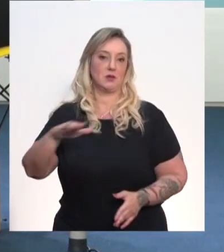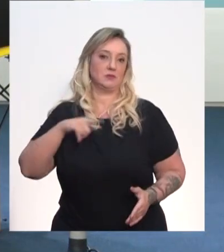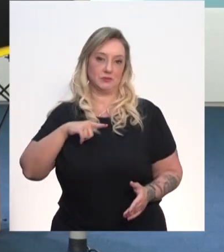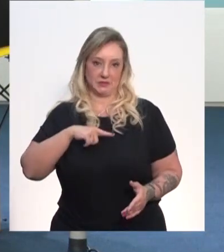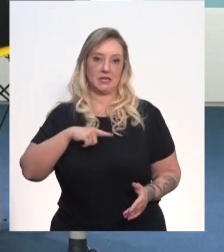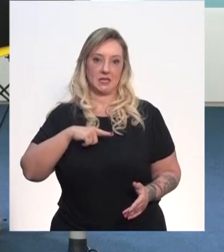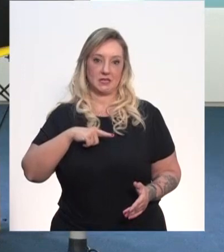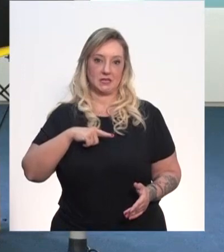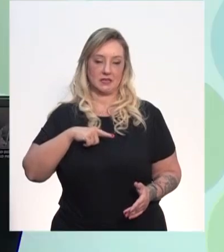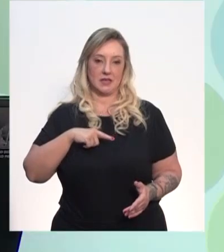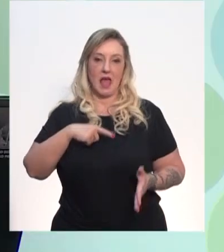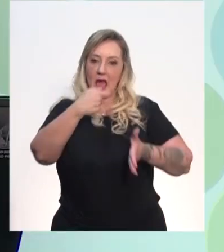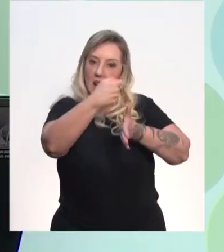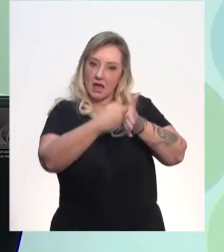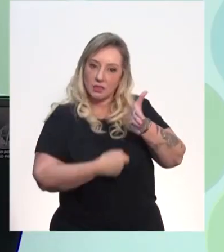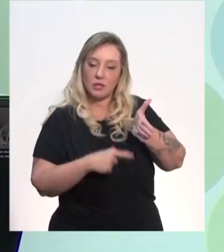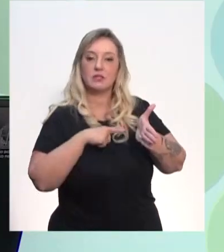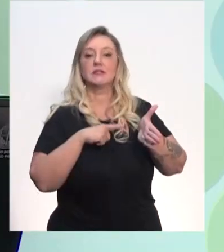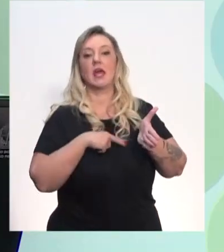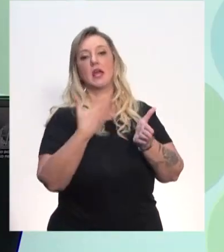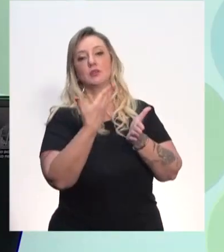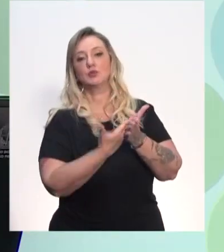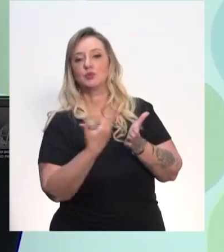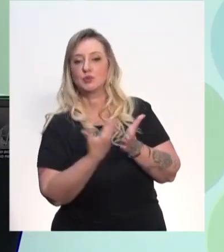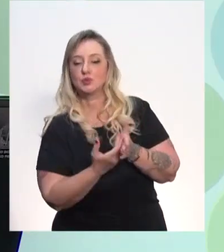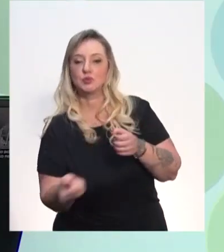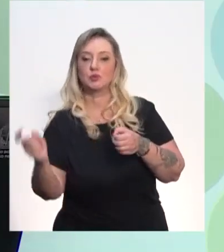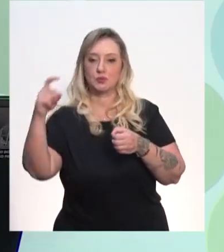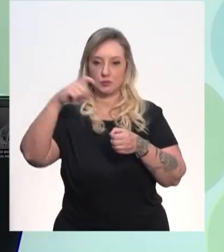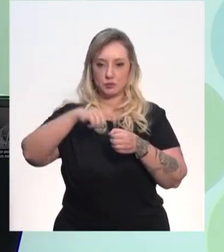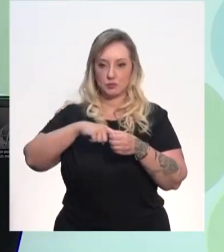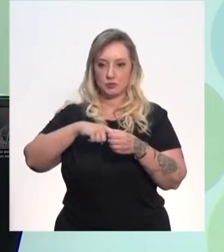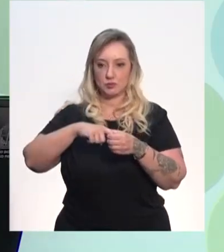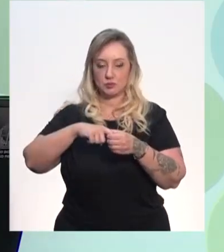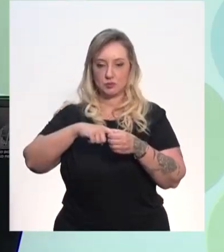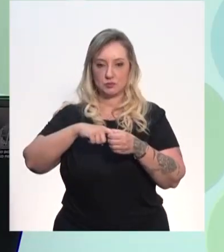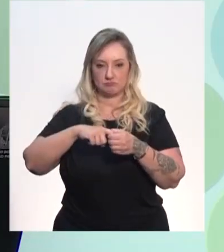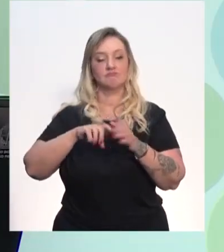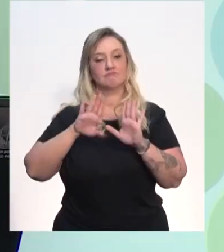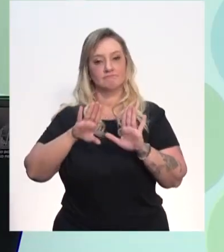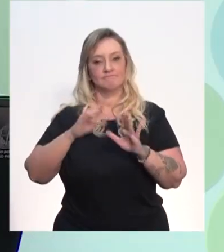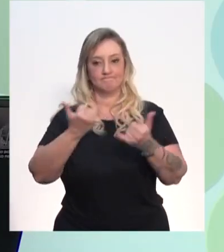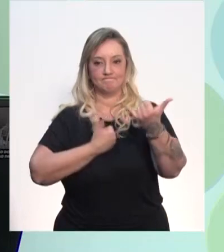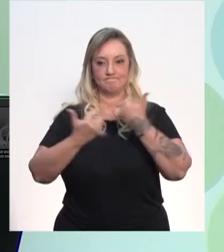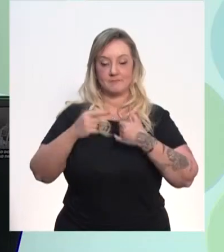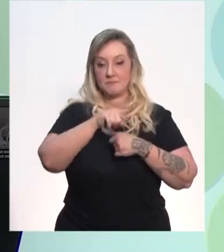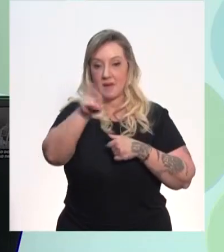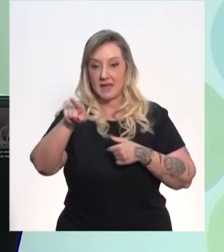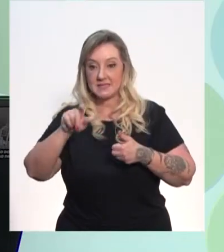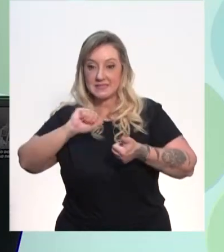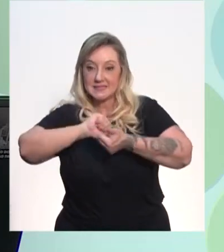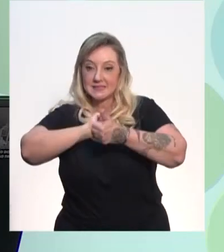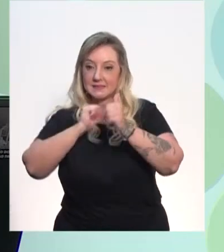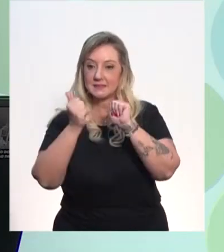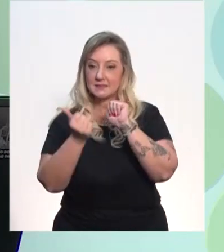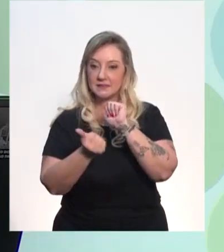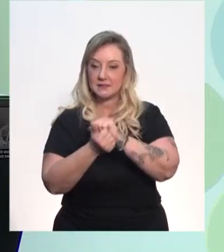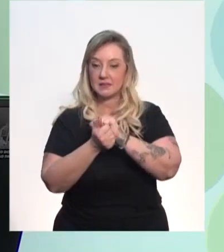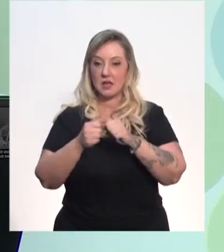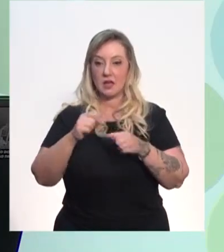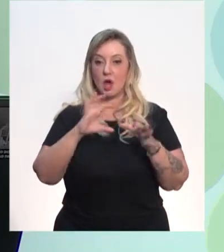nesses próximos encontros sempre desse cenário de retomada das aulas e as habilidades essenciais, que são